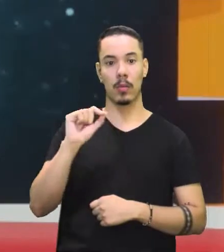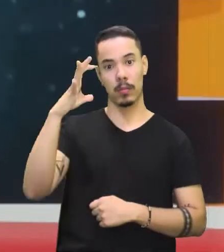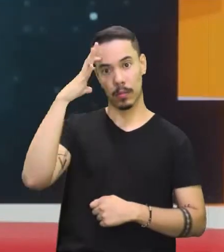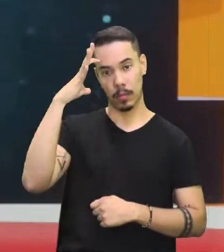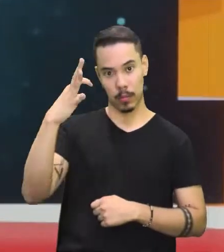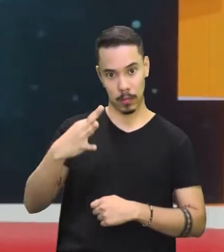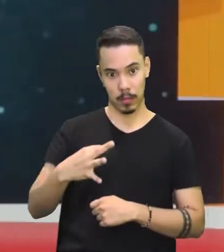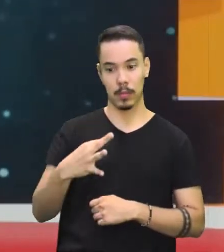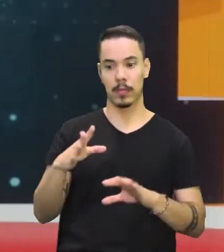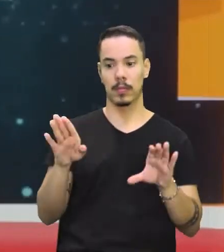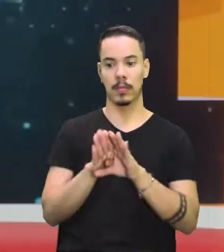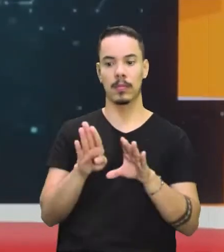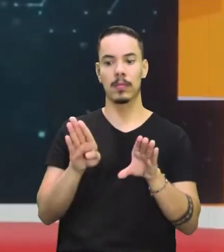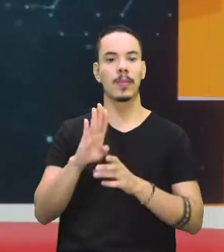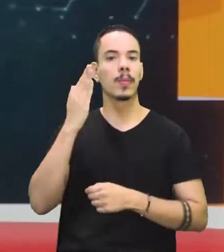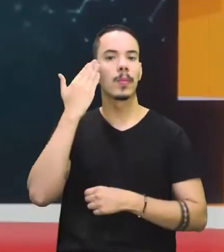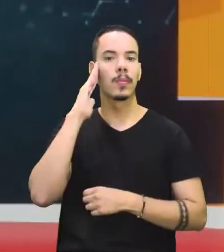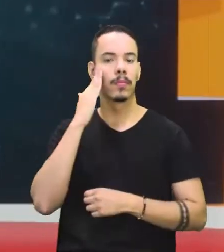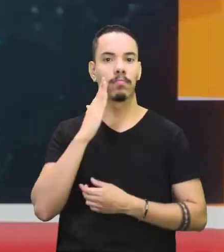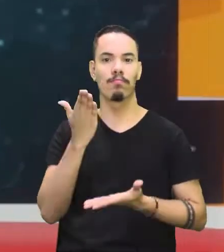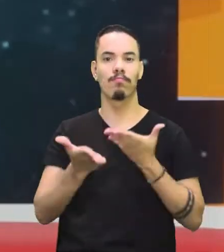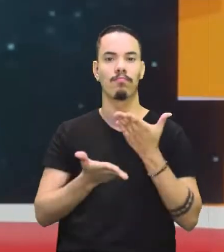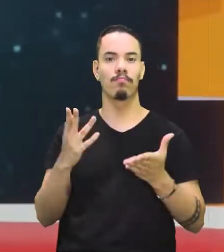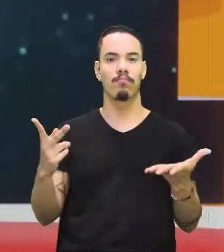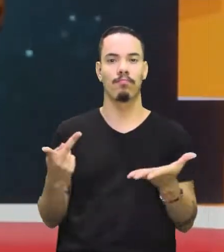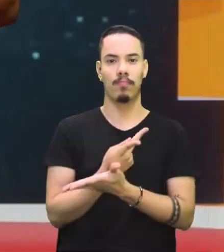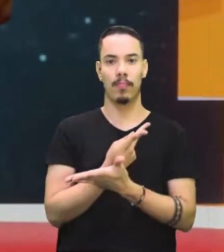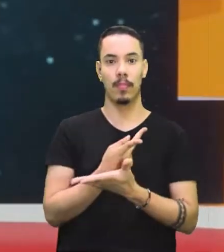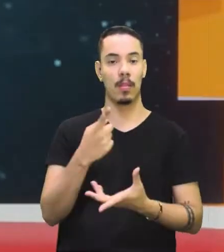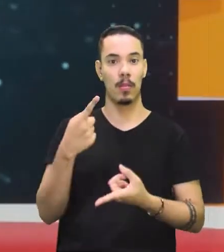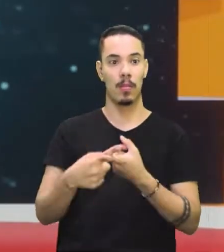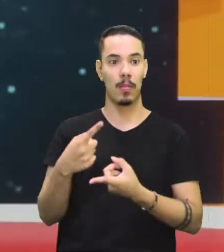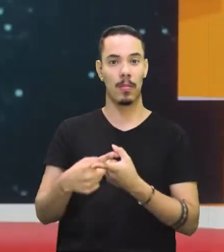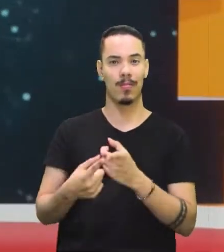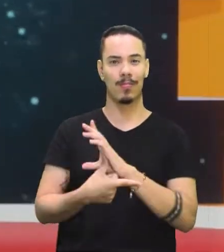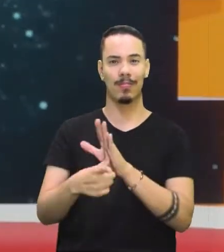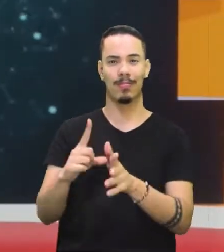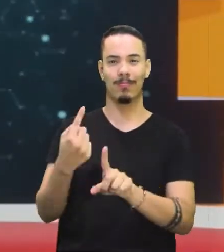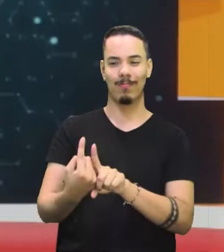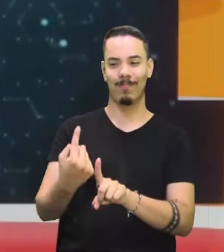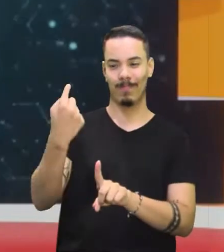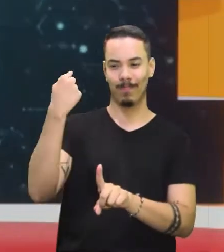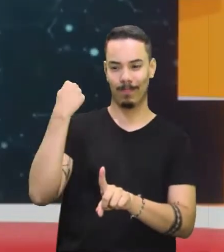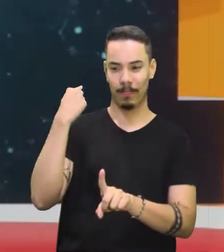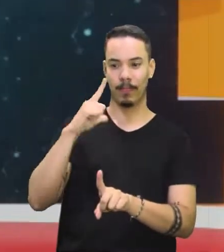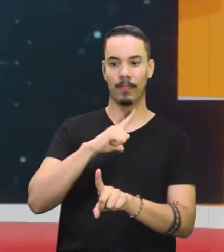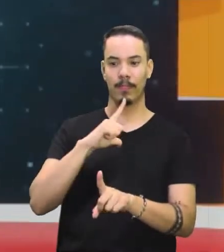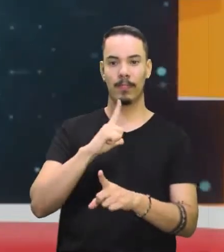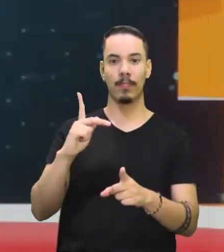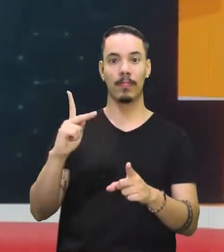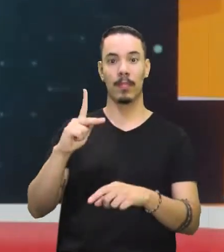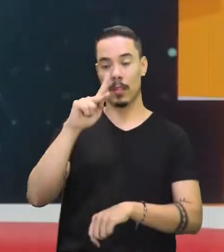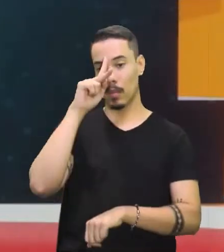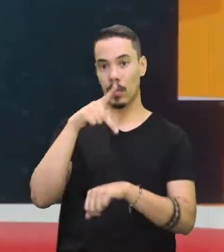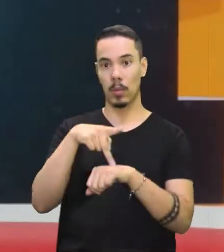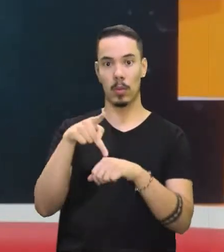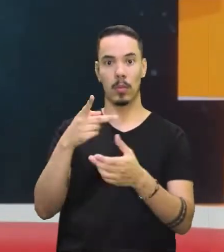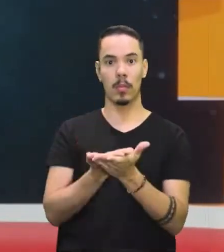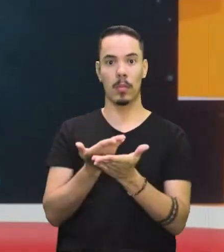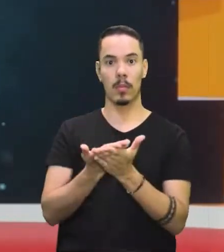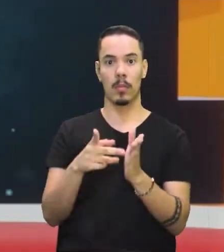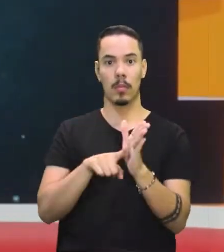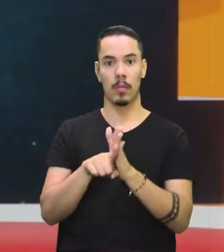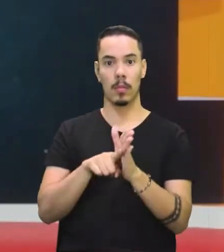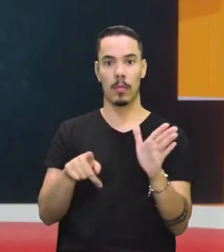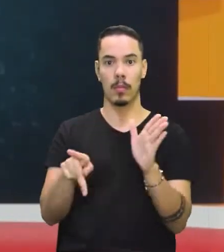entender, interpretar e aplicar. Porque lá atrás tivemos matemáticos, pessoas dedicadas que